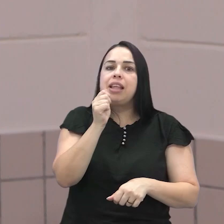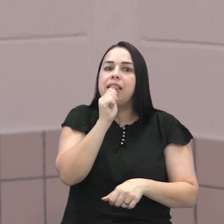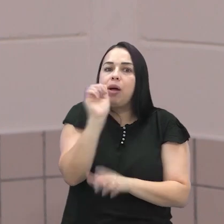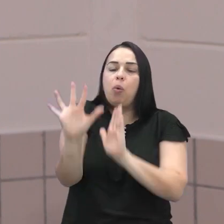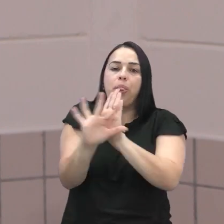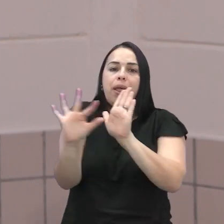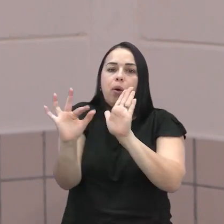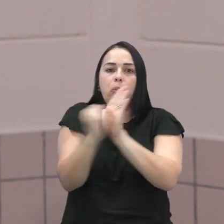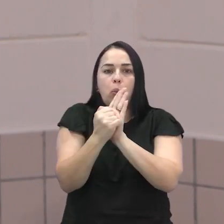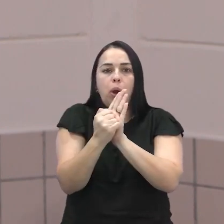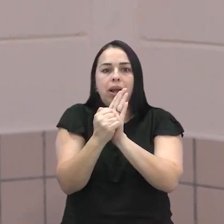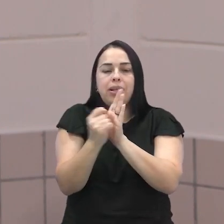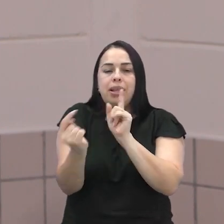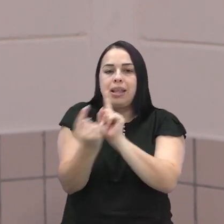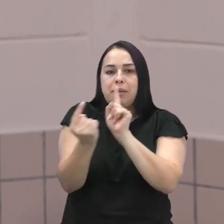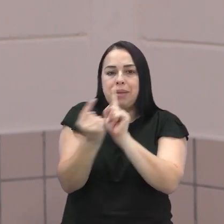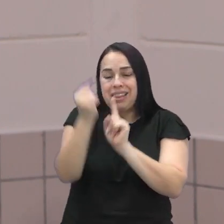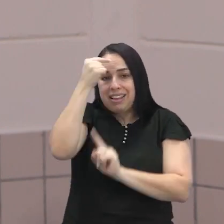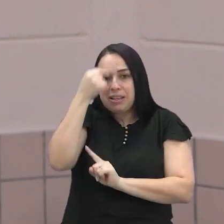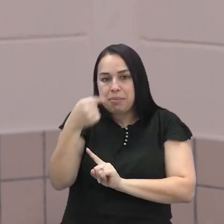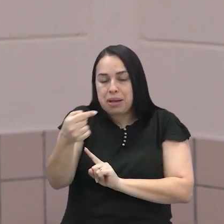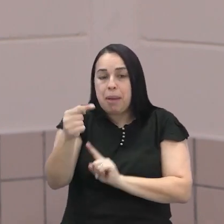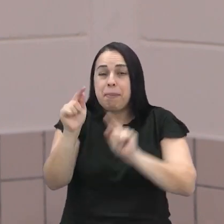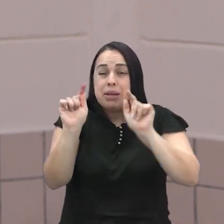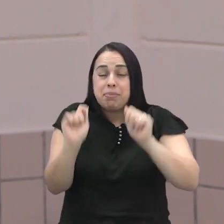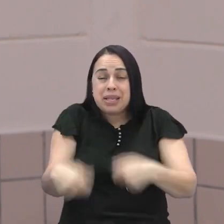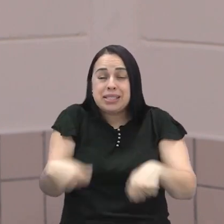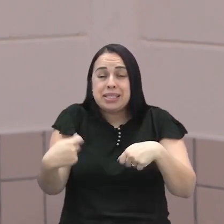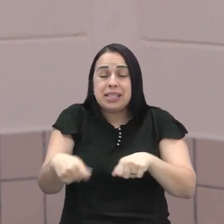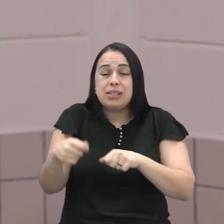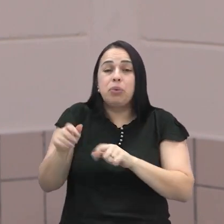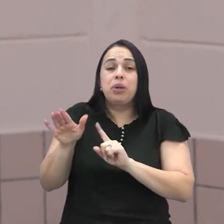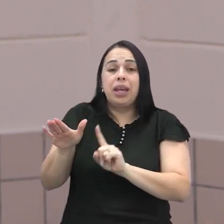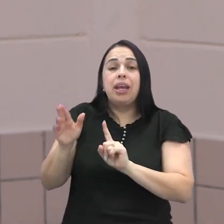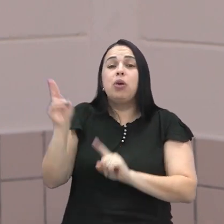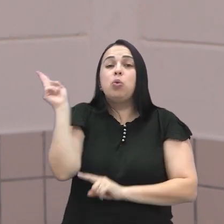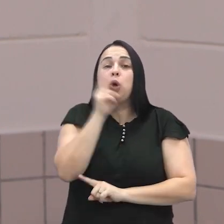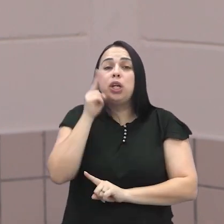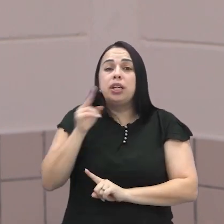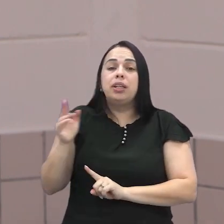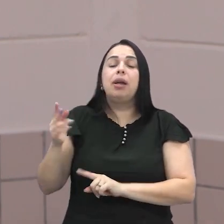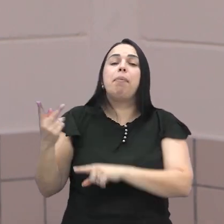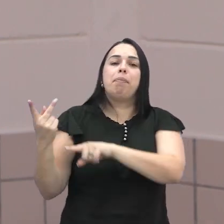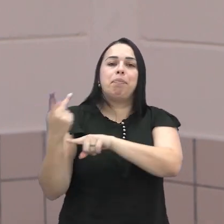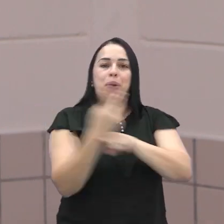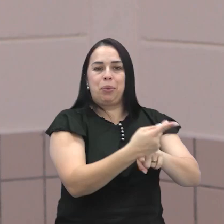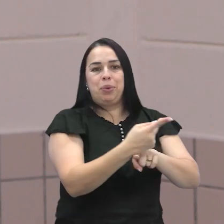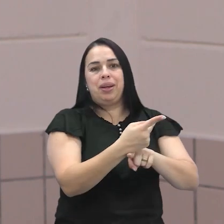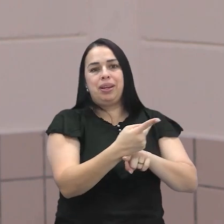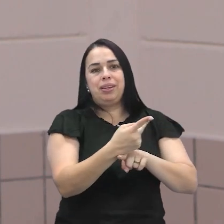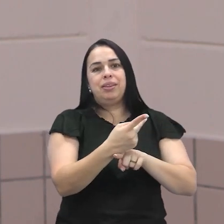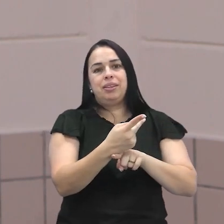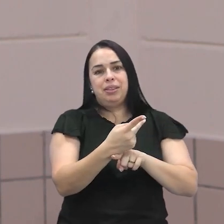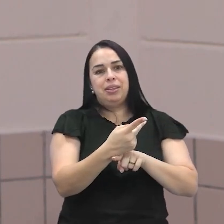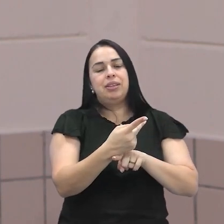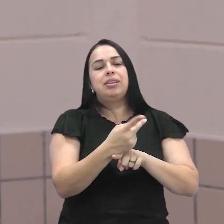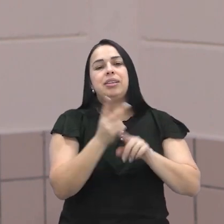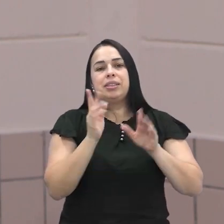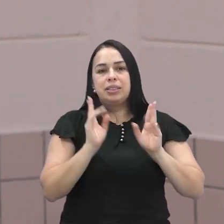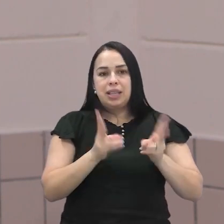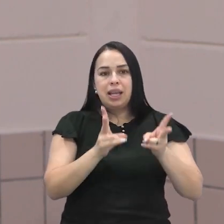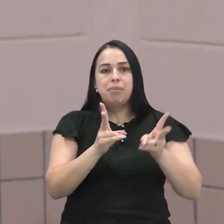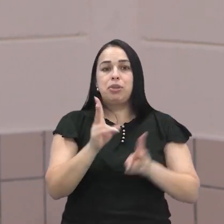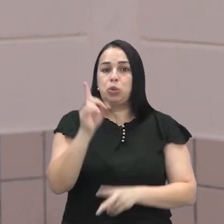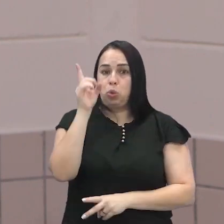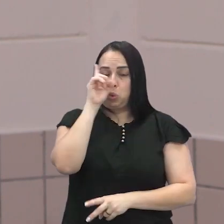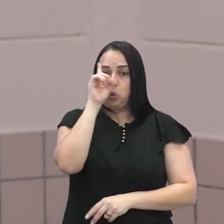no atendimento semanal, mas sentem essa necessidade de ter um primeiro acolhimento emergencial, elas podem buscar o plantão também. O plantão